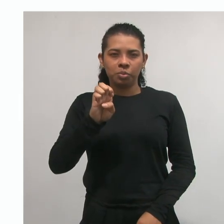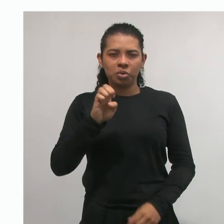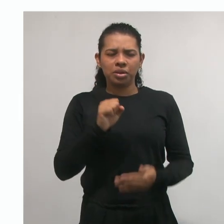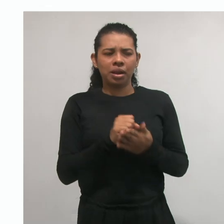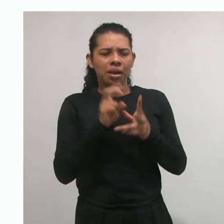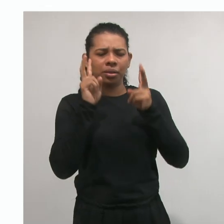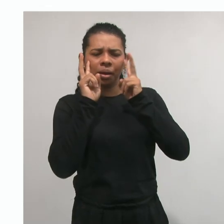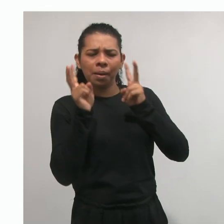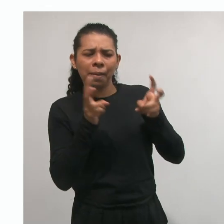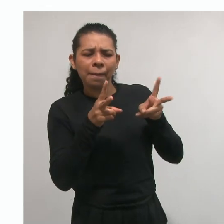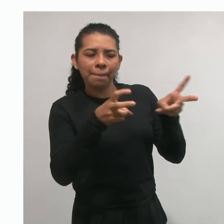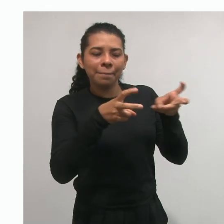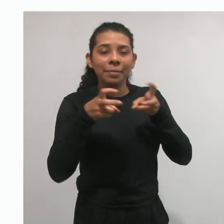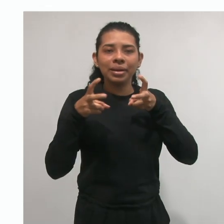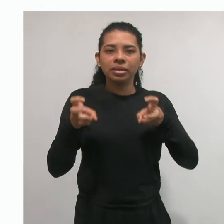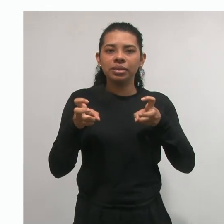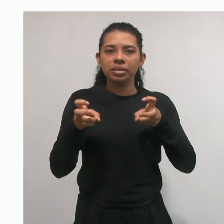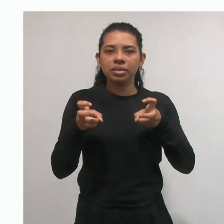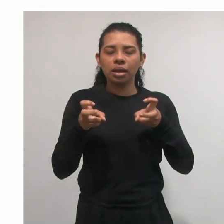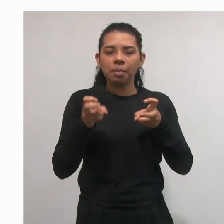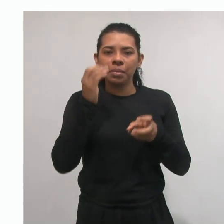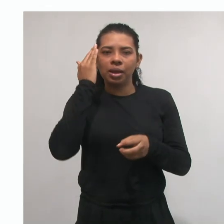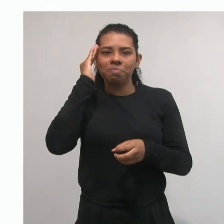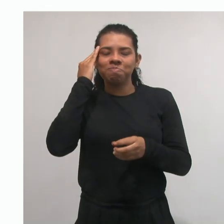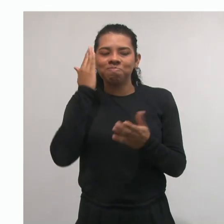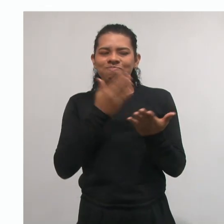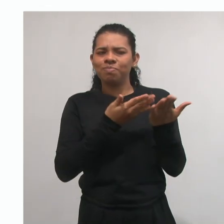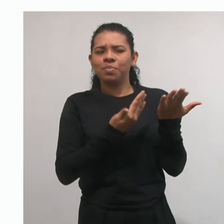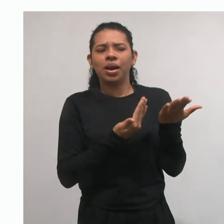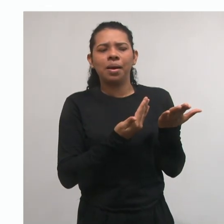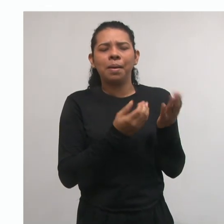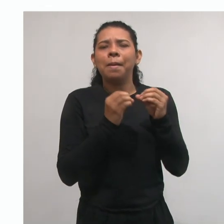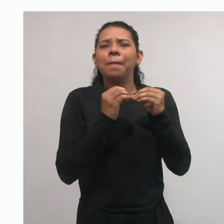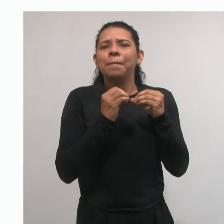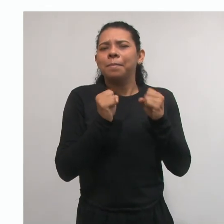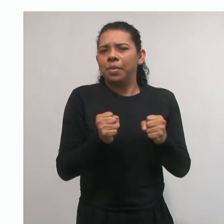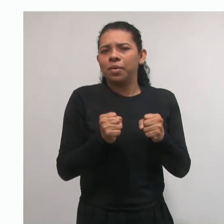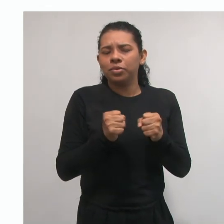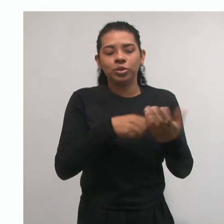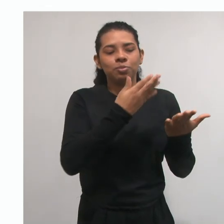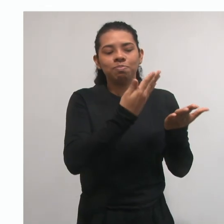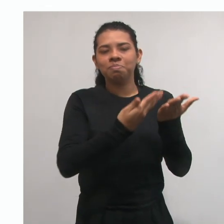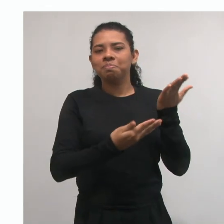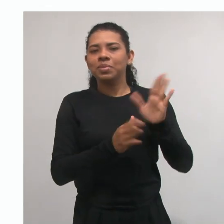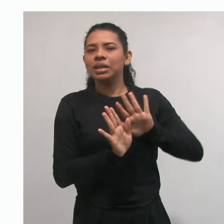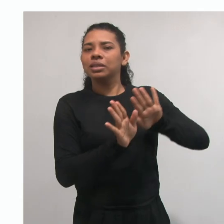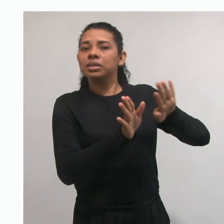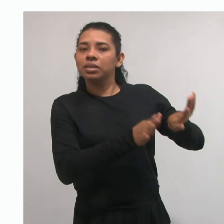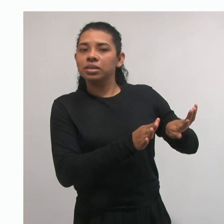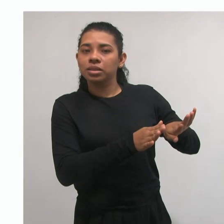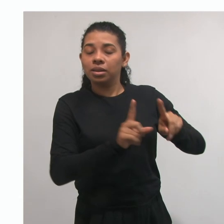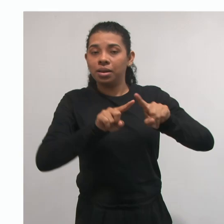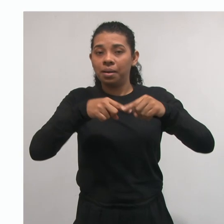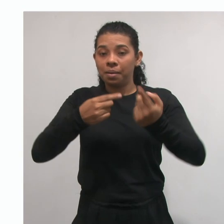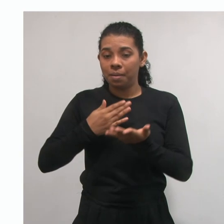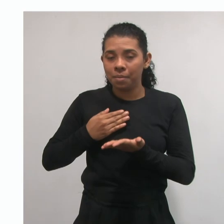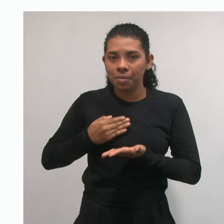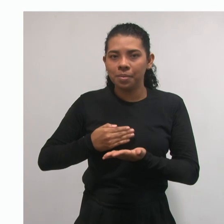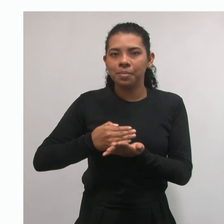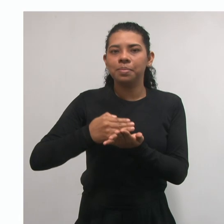busca descartar qualquer determinação natural da conduta feminina e